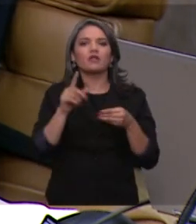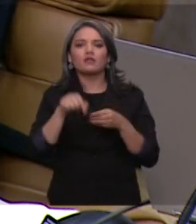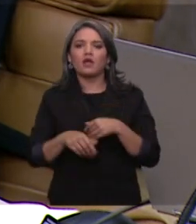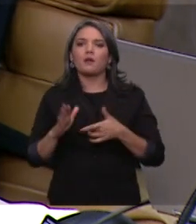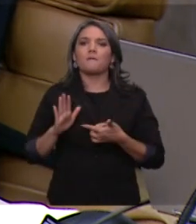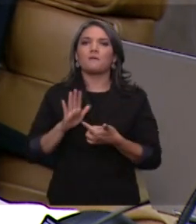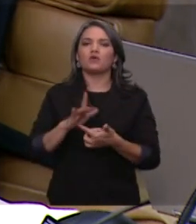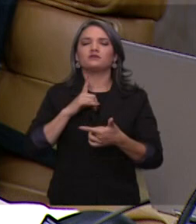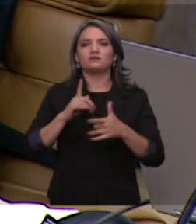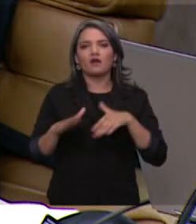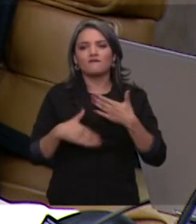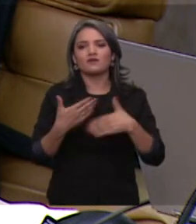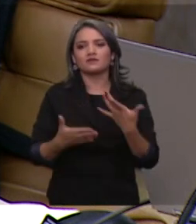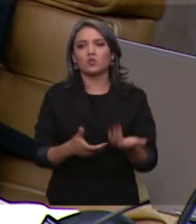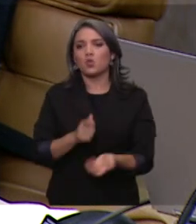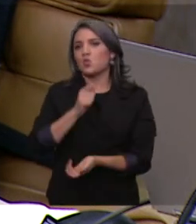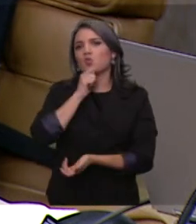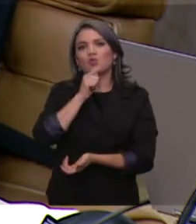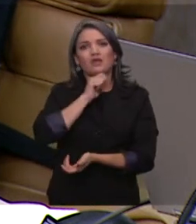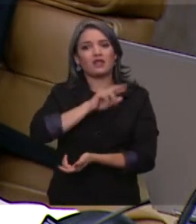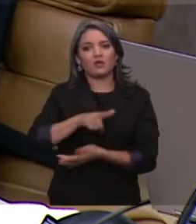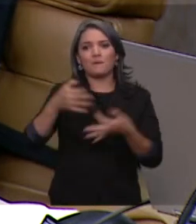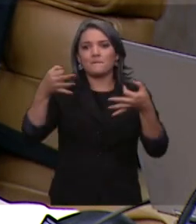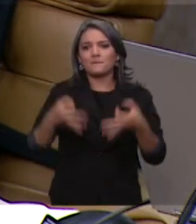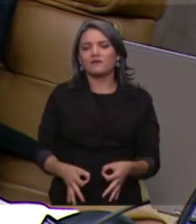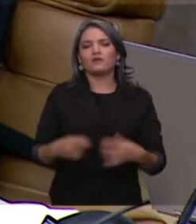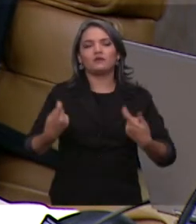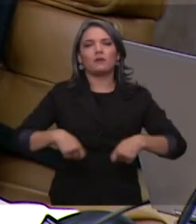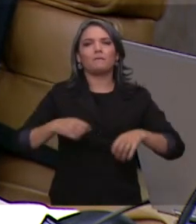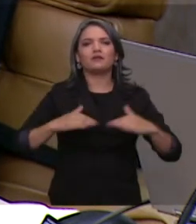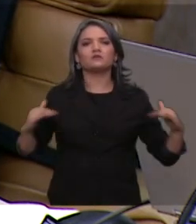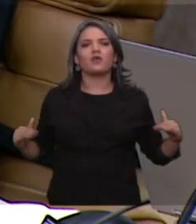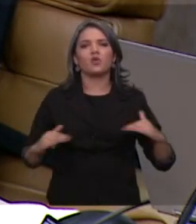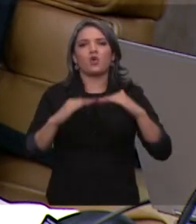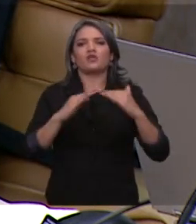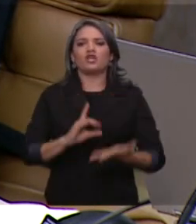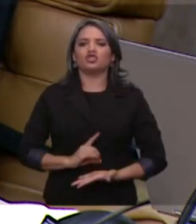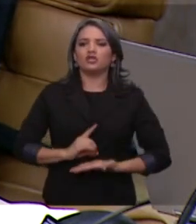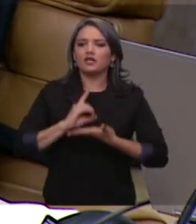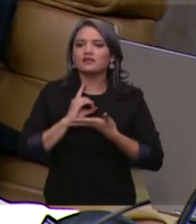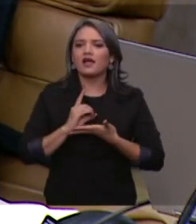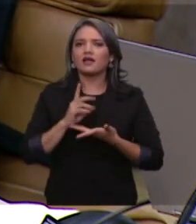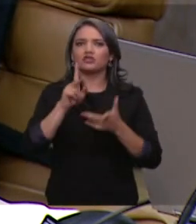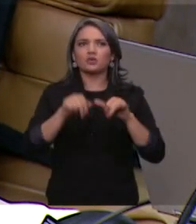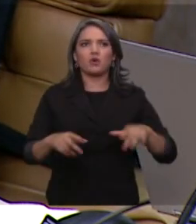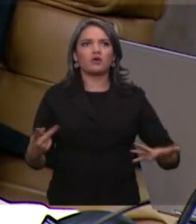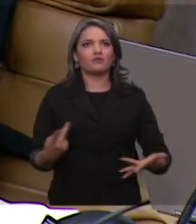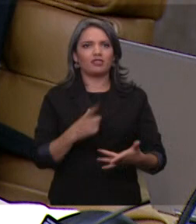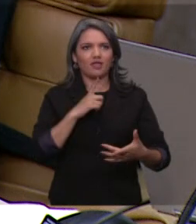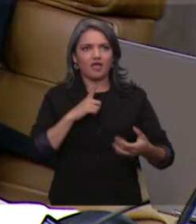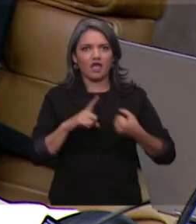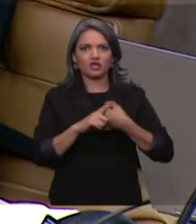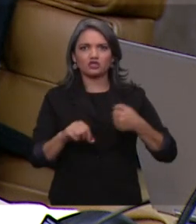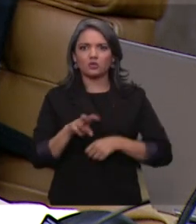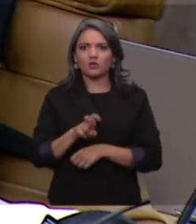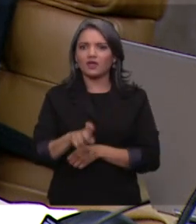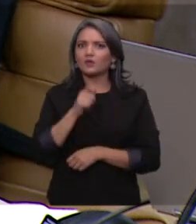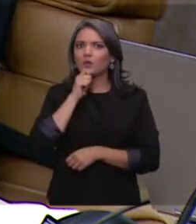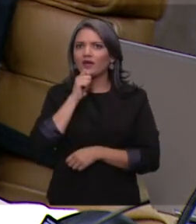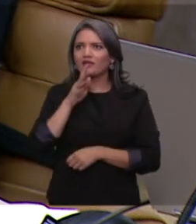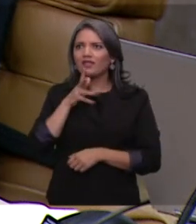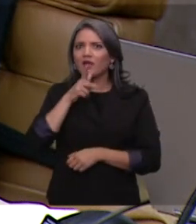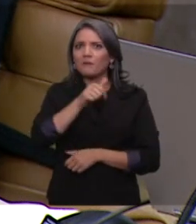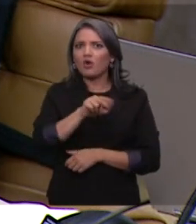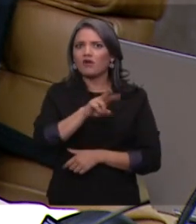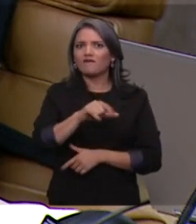muito longe da igualdade que dignifica, da igualdade do artigo 5º, da igualdade que vem de dentro, porque